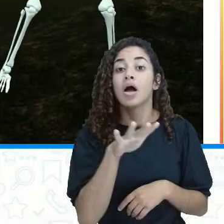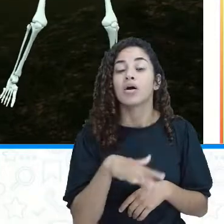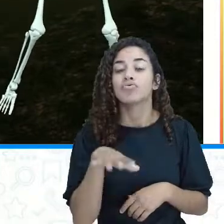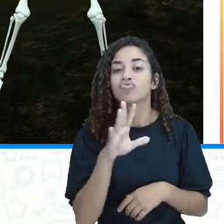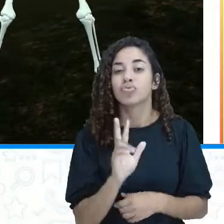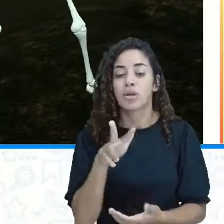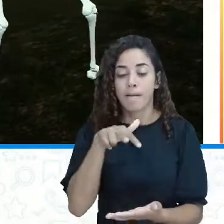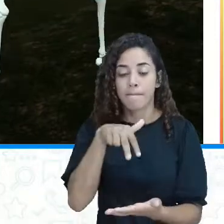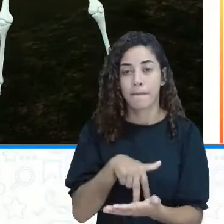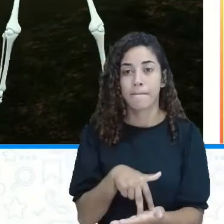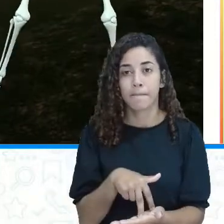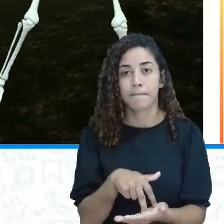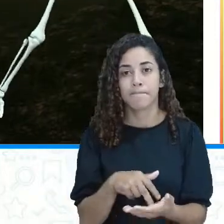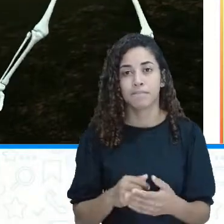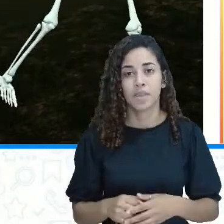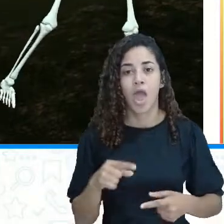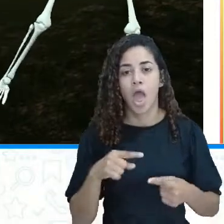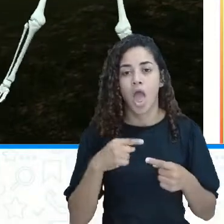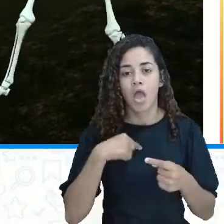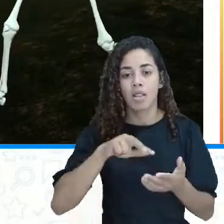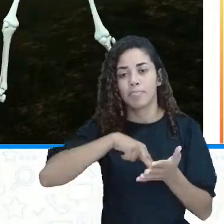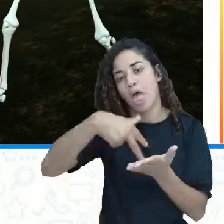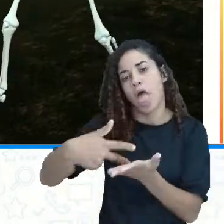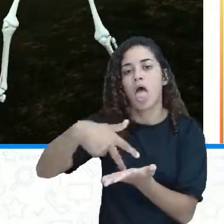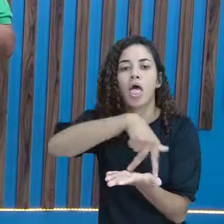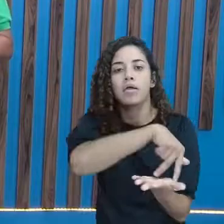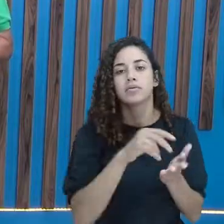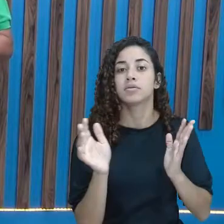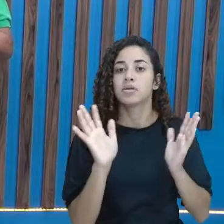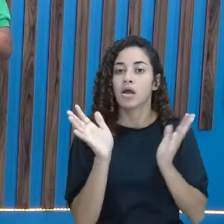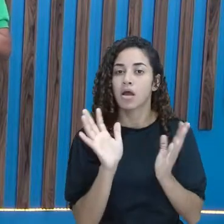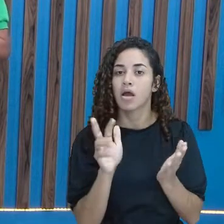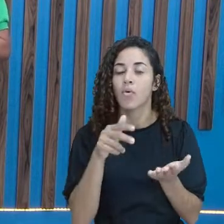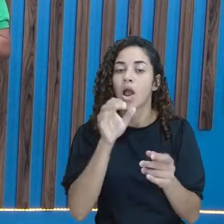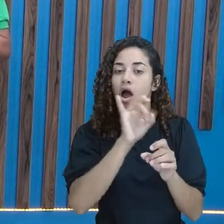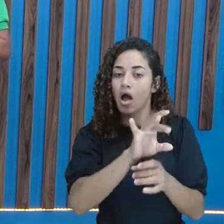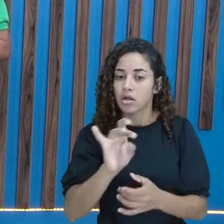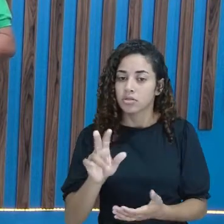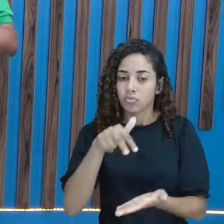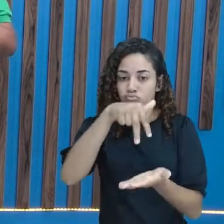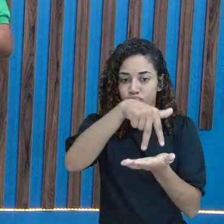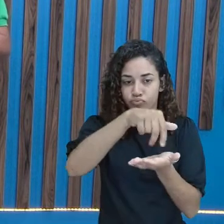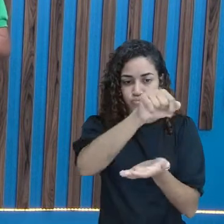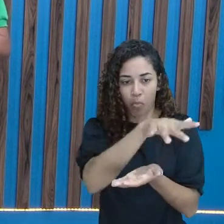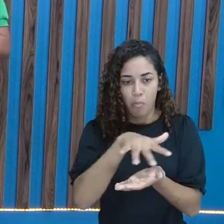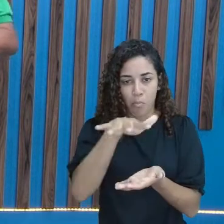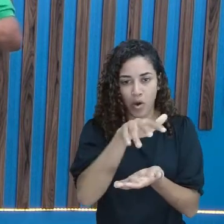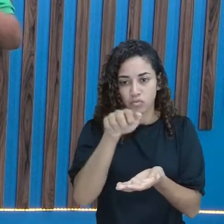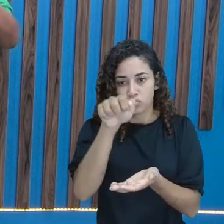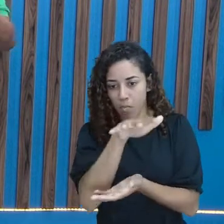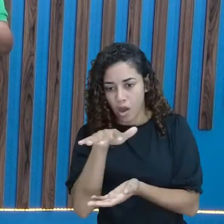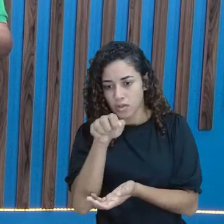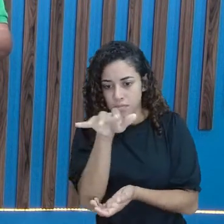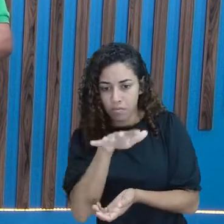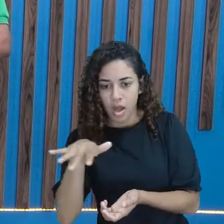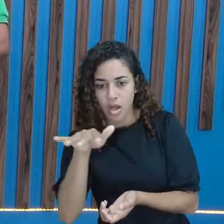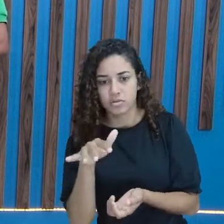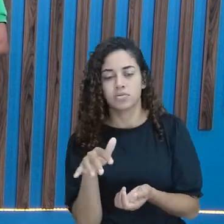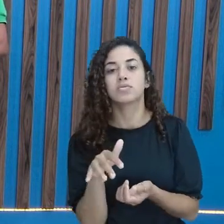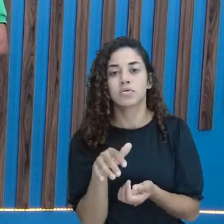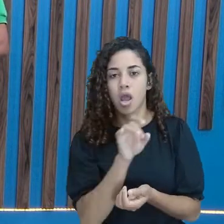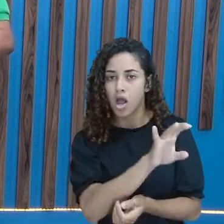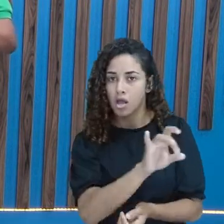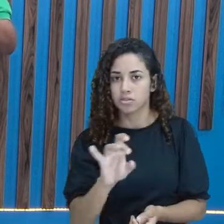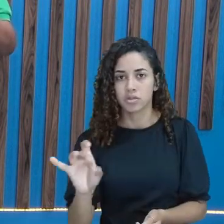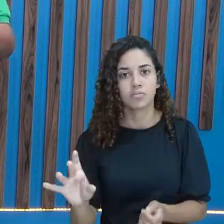ocupam. Vocês vejam que não sai aí um trombando no outro, não. Cada um ocupa o seu espaço. Então, nessa imagem desse